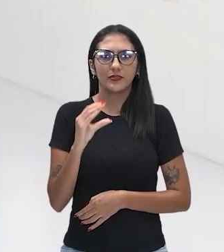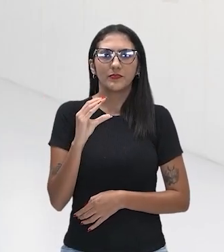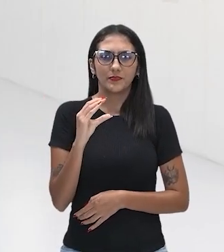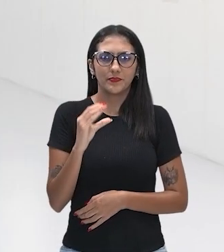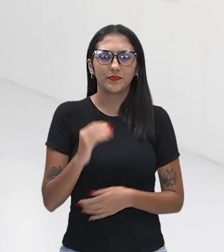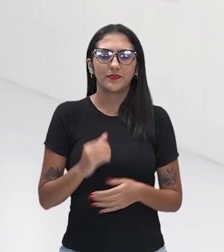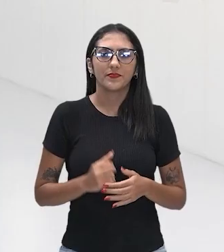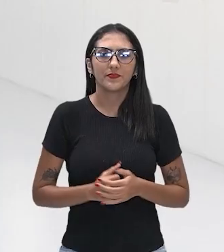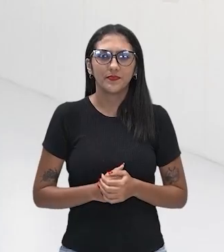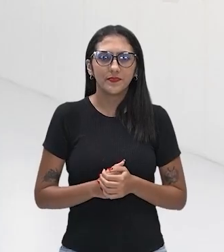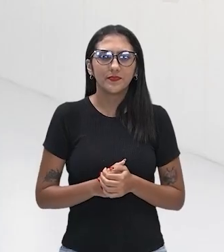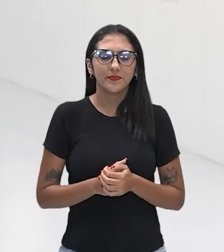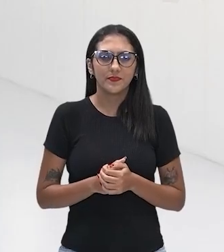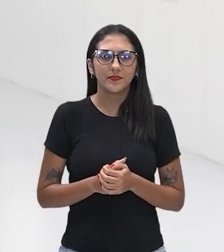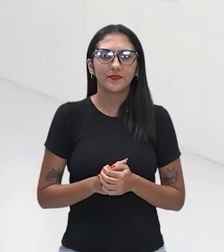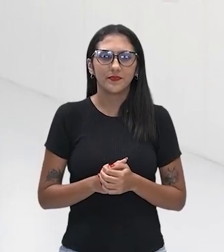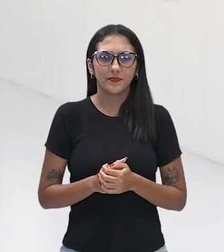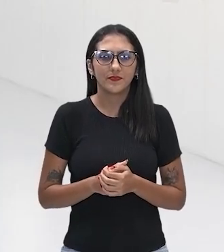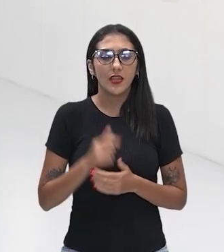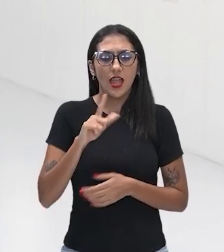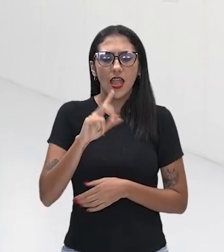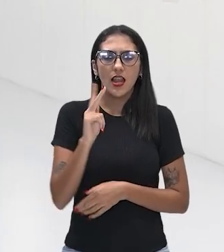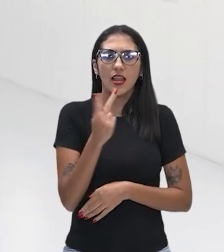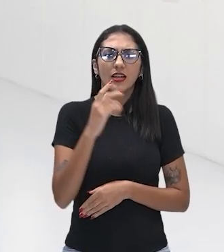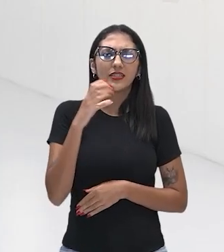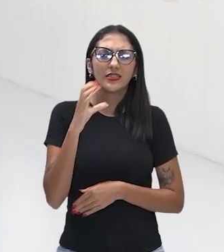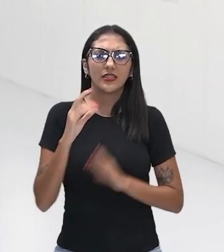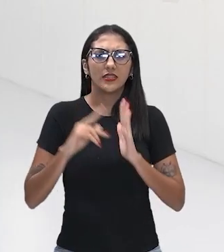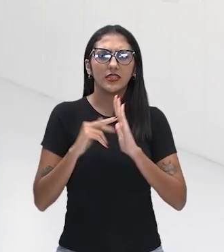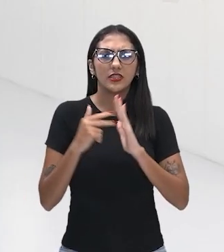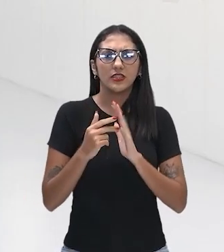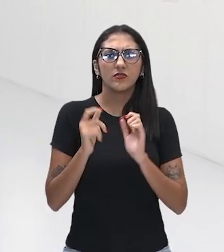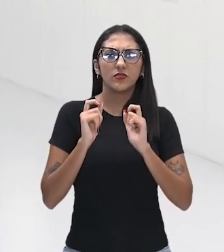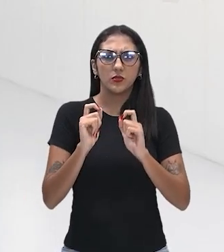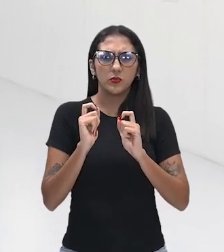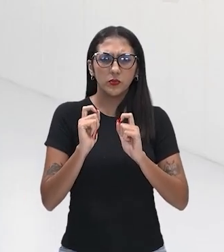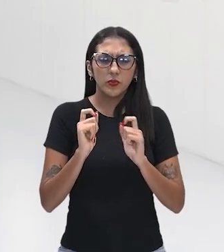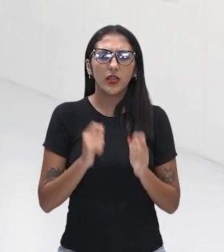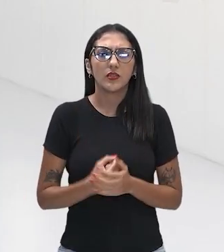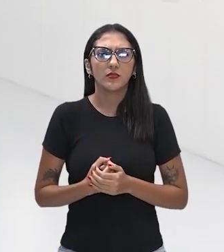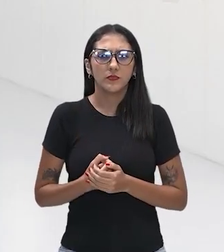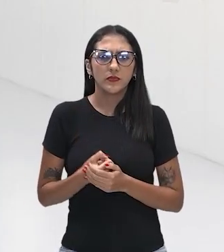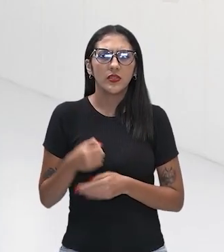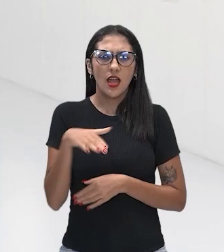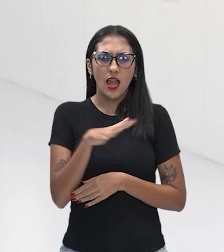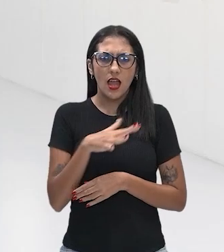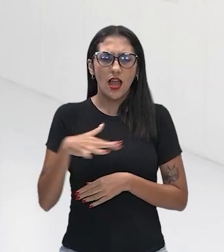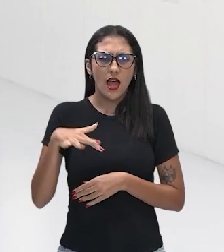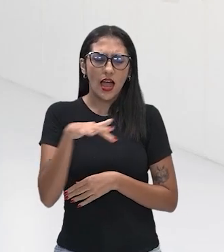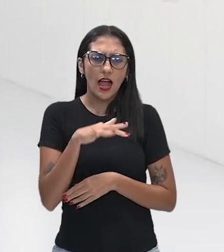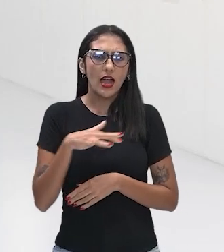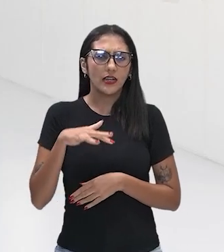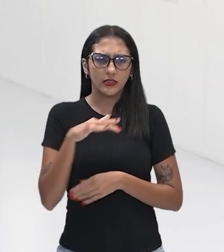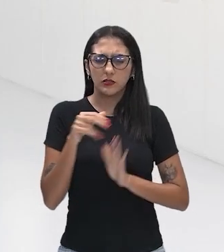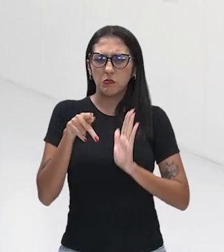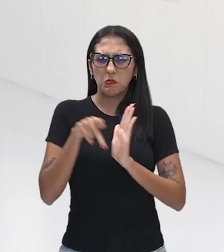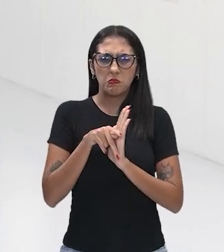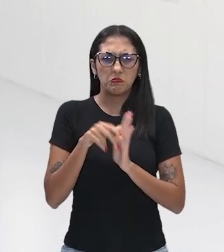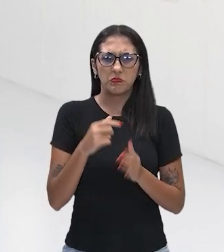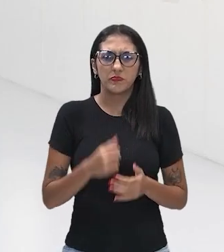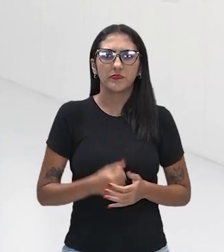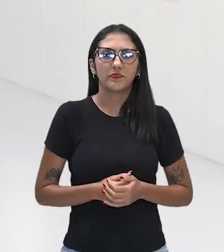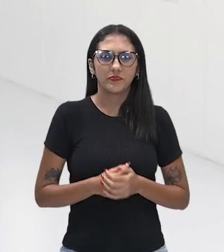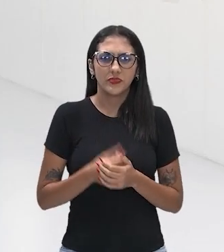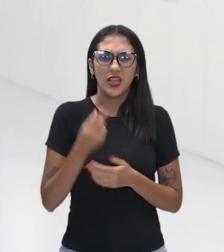aí Large Hadron Collider, ou o grande colisor aí de hadrons, pessoal. Esse